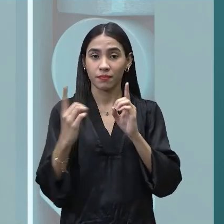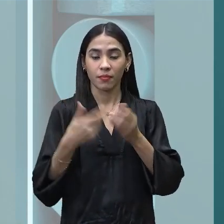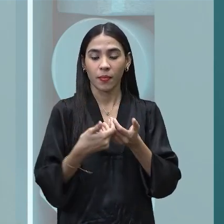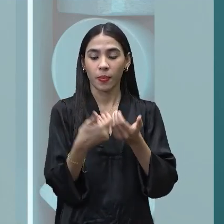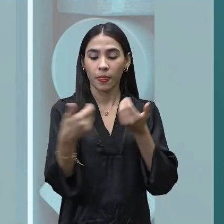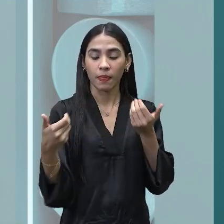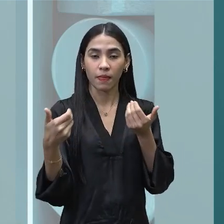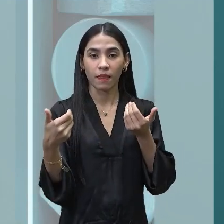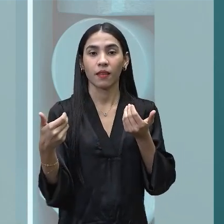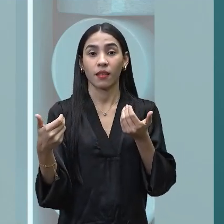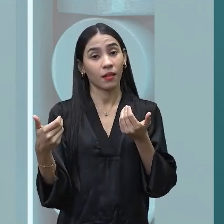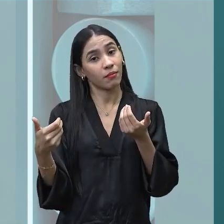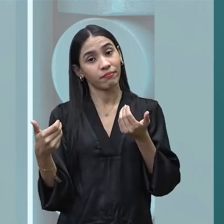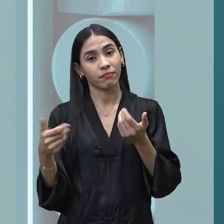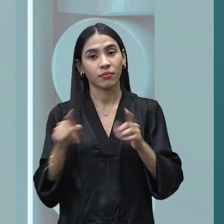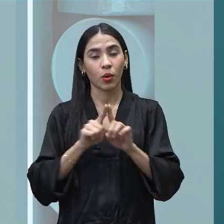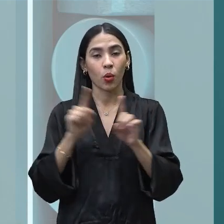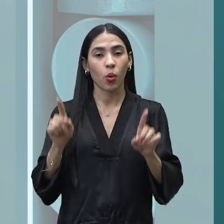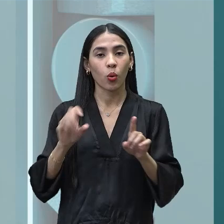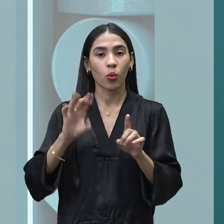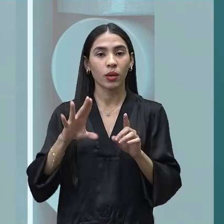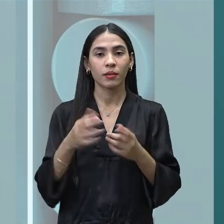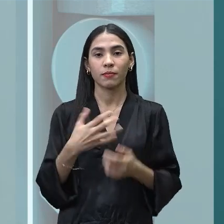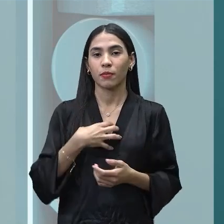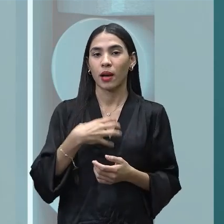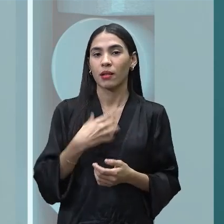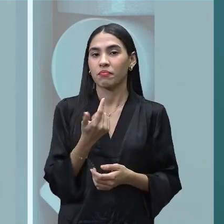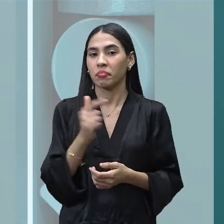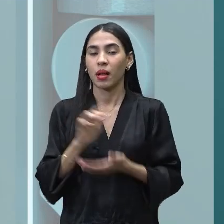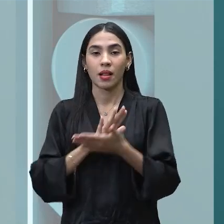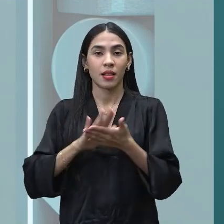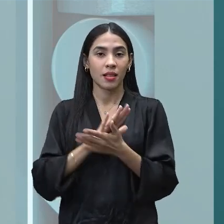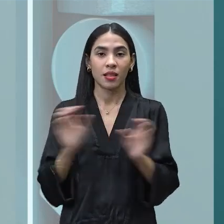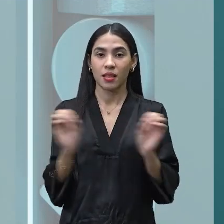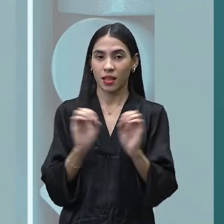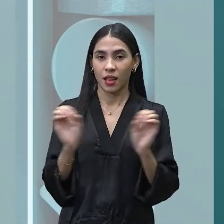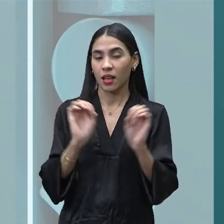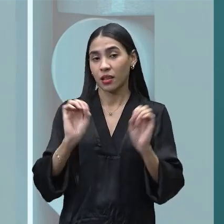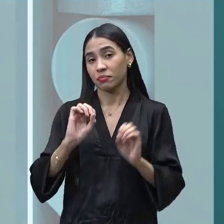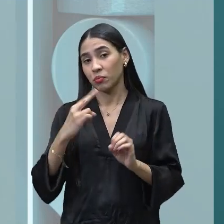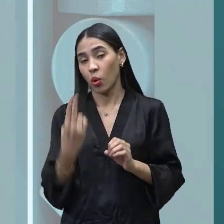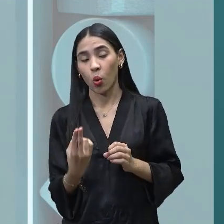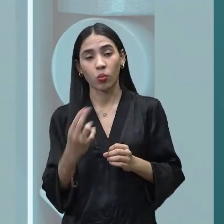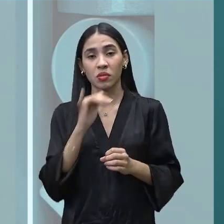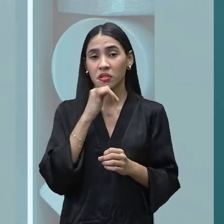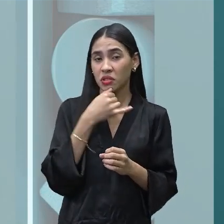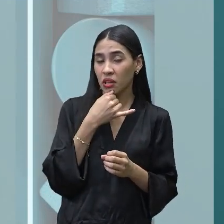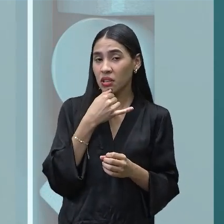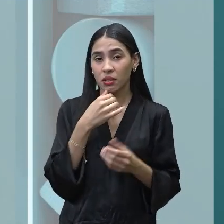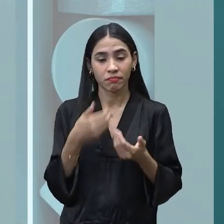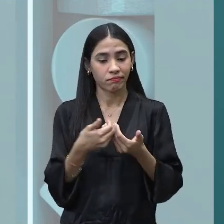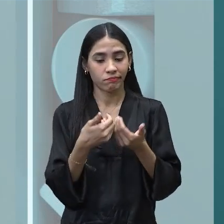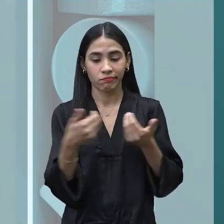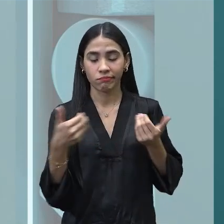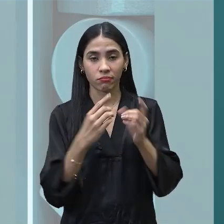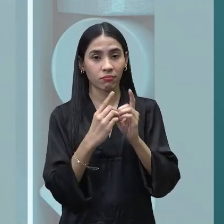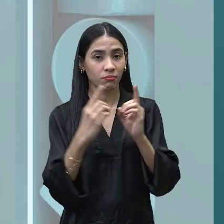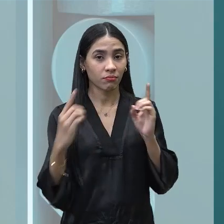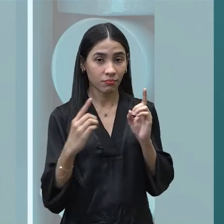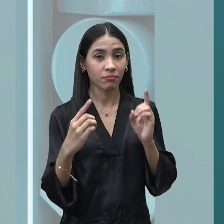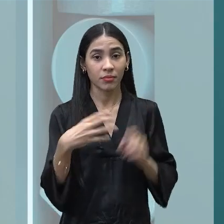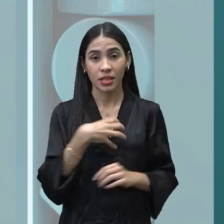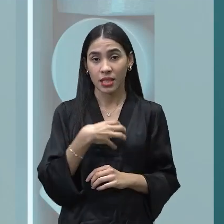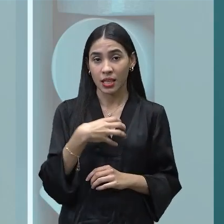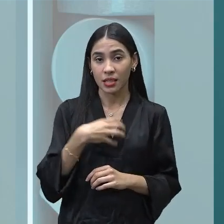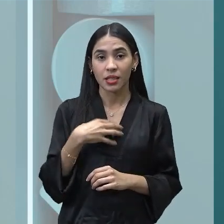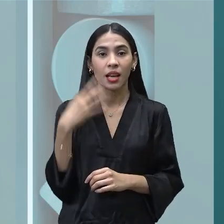no meio do caminho. Um parte sem sentir qualquer sentimento ou remorso e o outro ali a sentir,